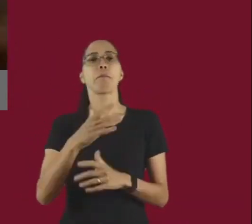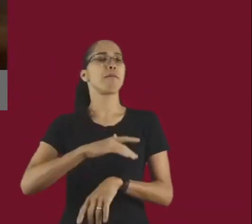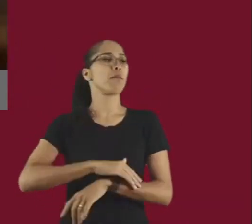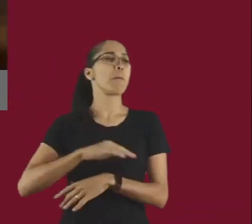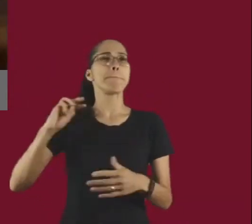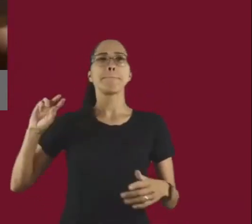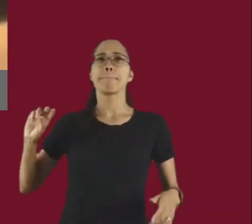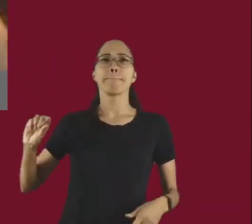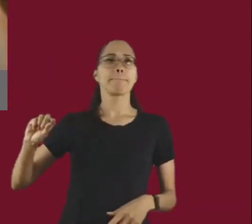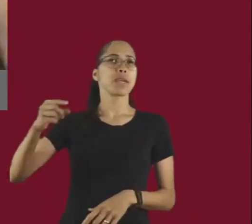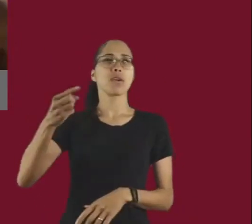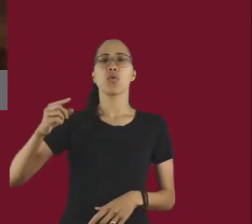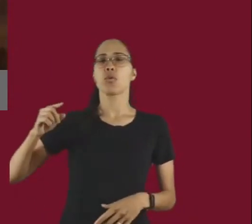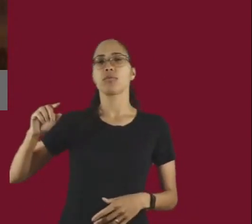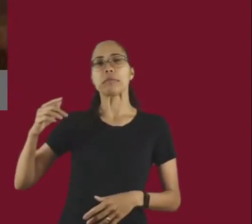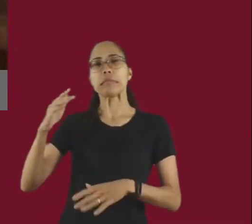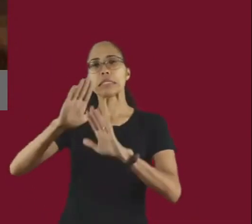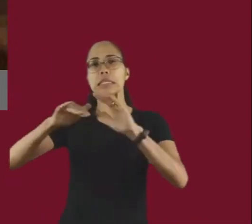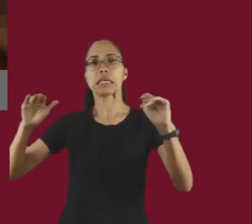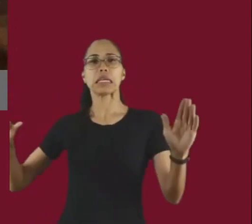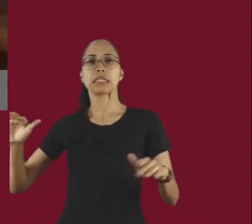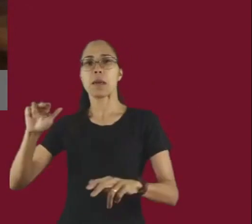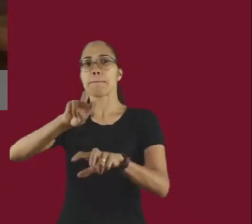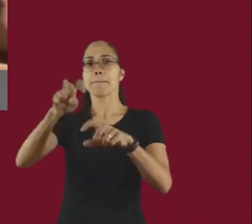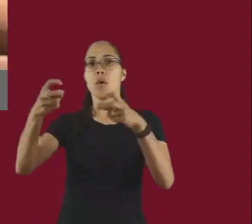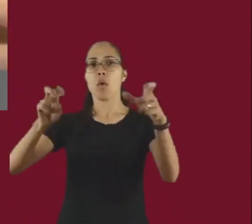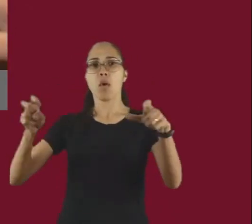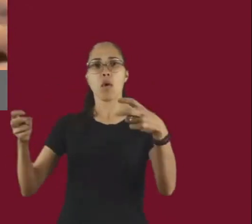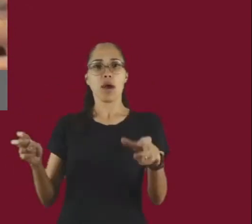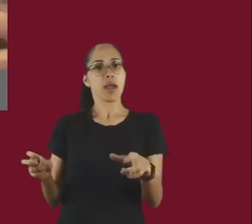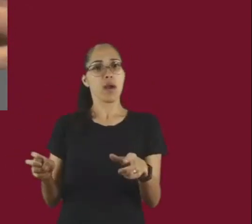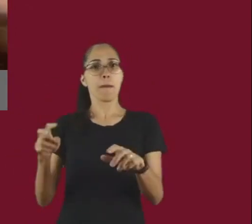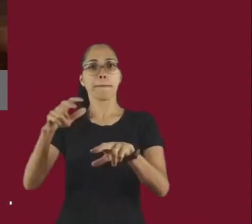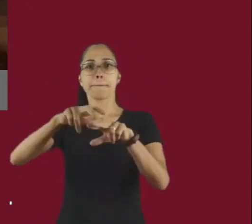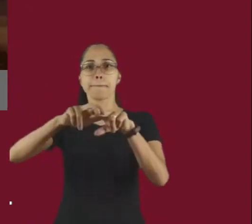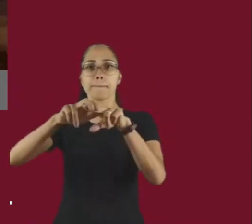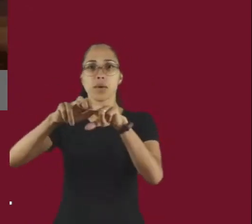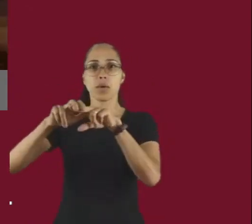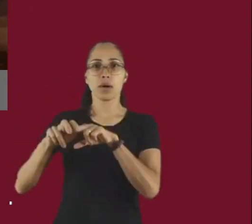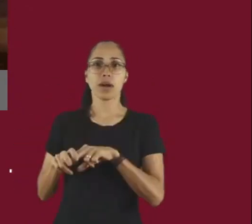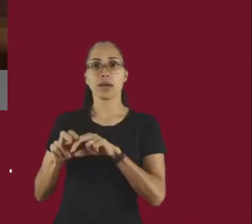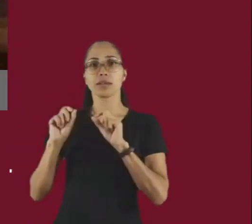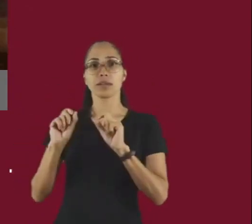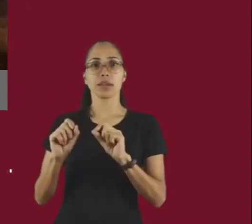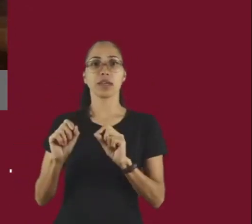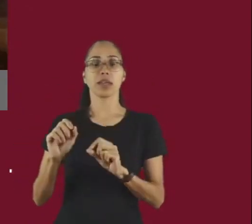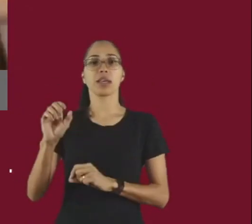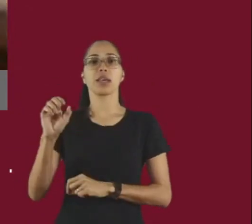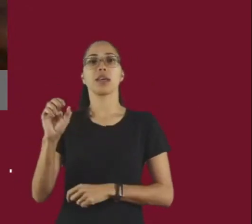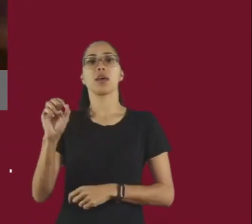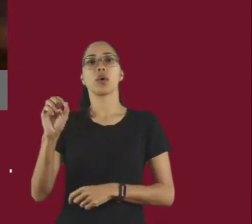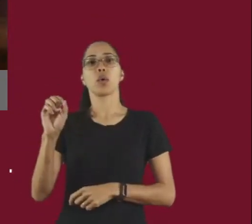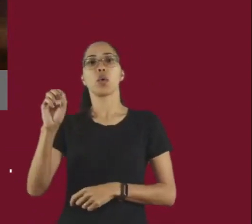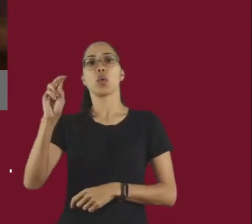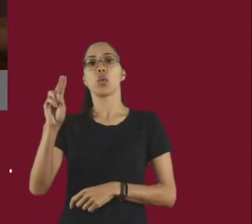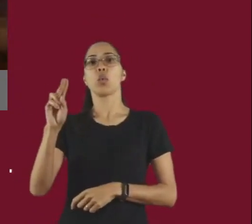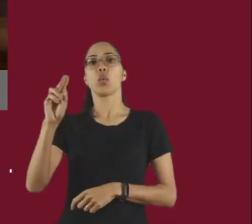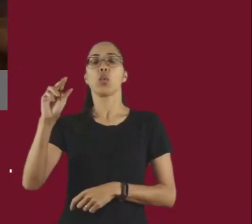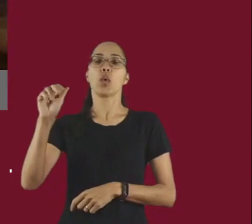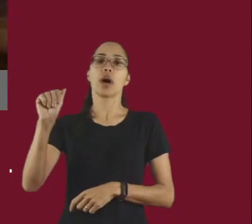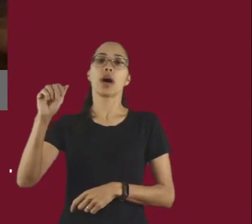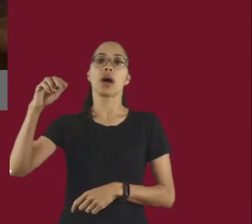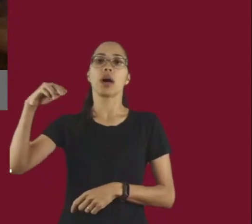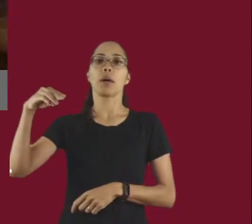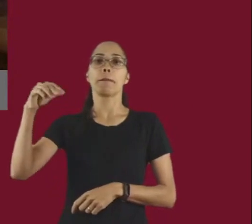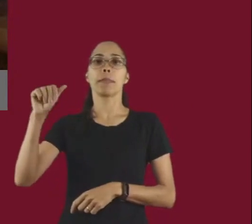Enfim, teve toda essa... Continua a situação extremamente grave no território Yanomami. Né? Os garimpeiros